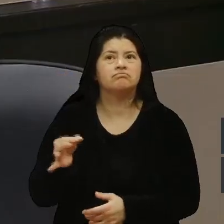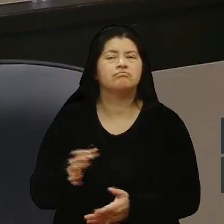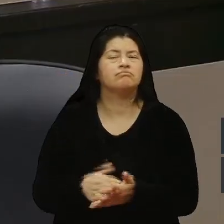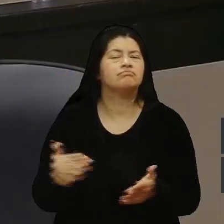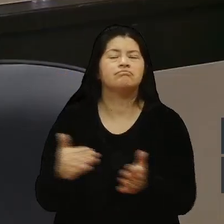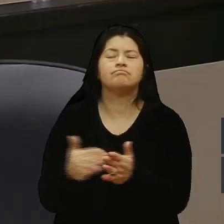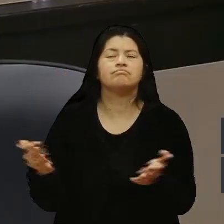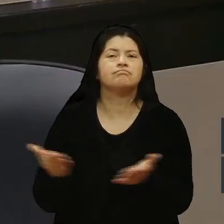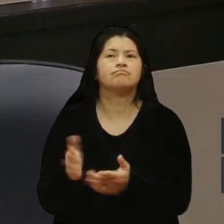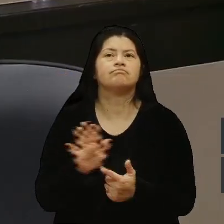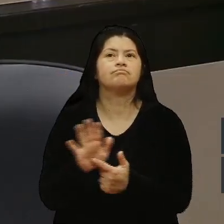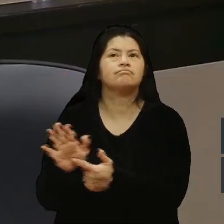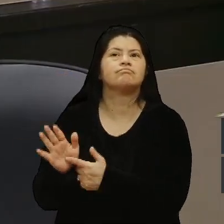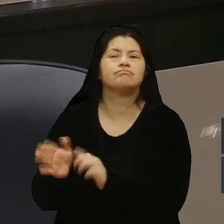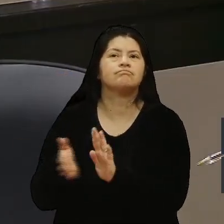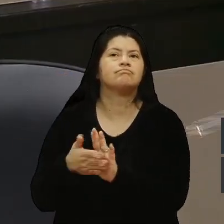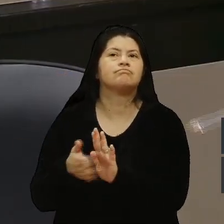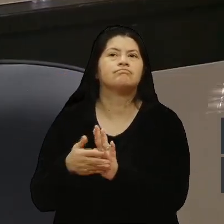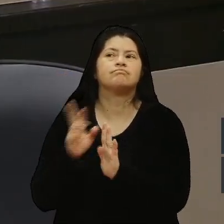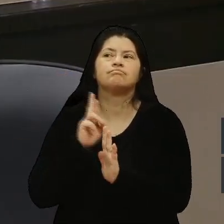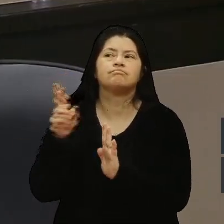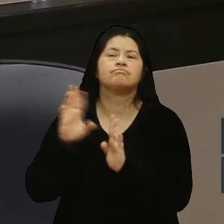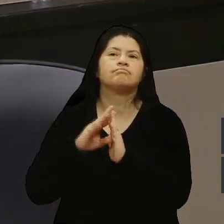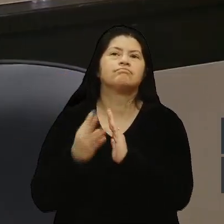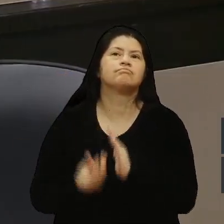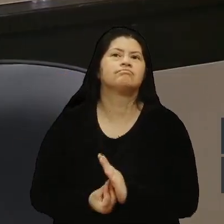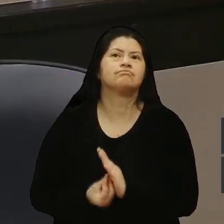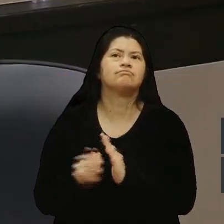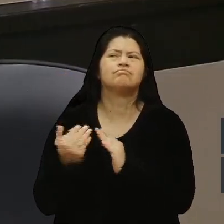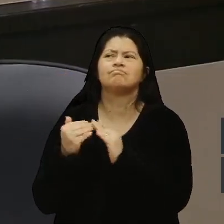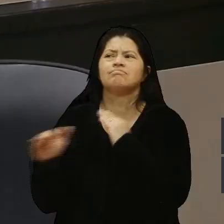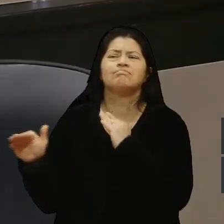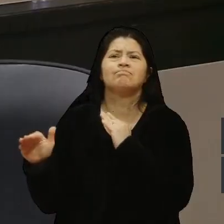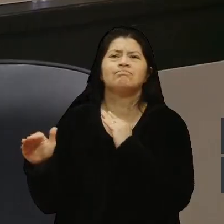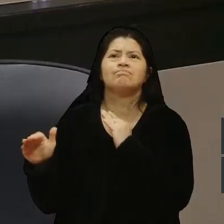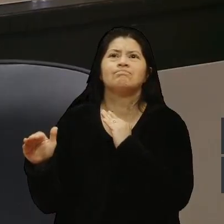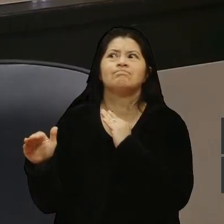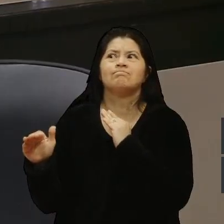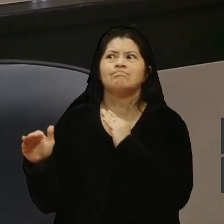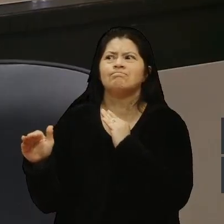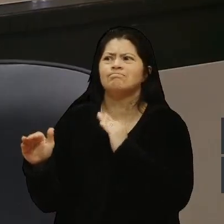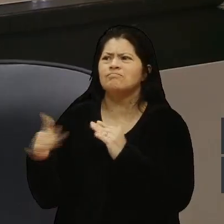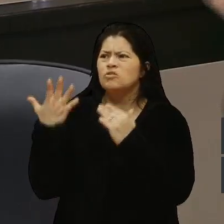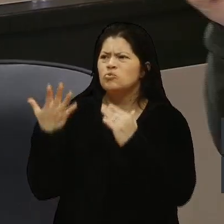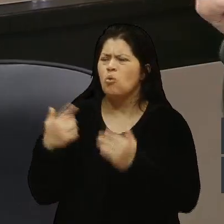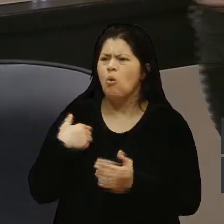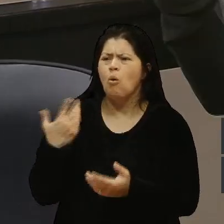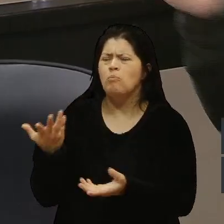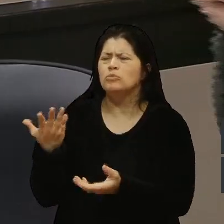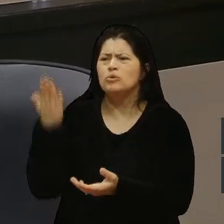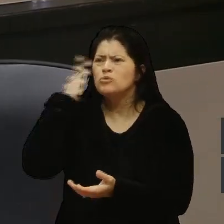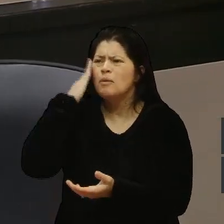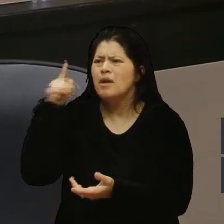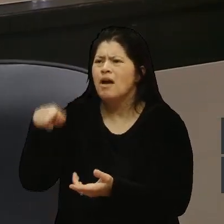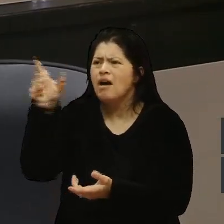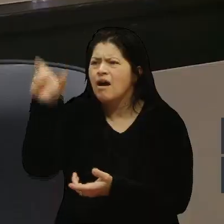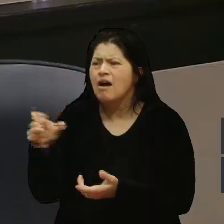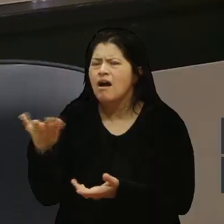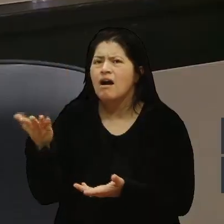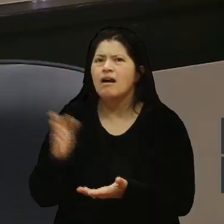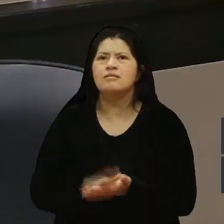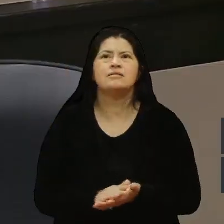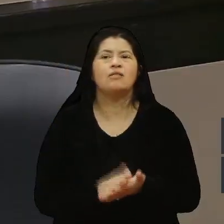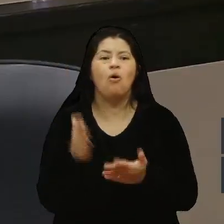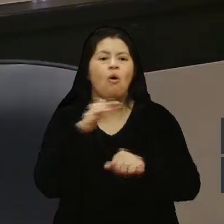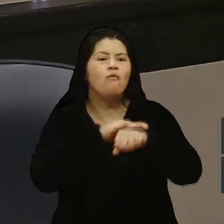hoje. Eu mostrei para ele a resposta do Samay dizendo que era contra aquilo, ele foi pego de surpresa, não sabia. Ou seja, vereador capitão, se eles não estão